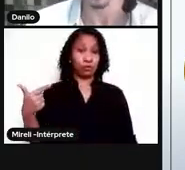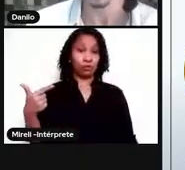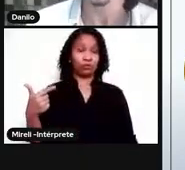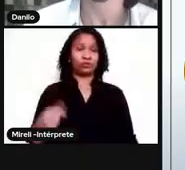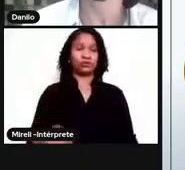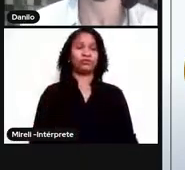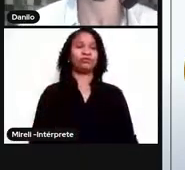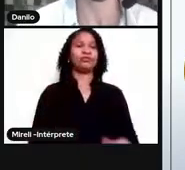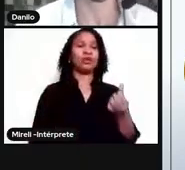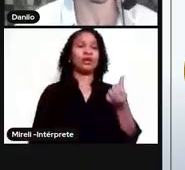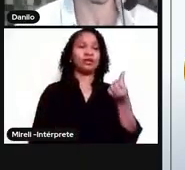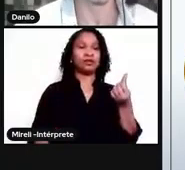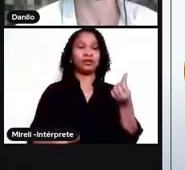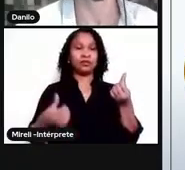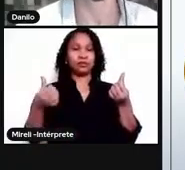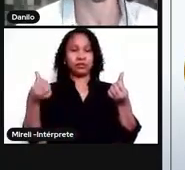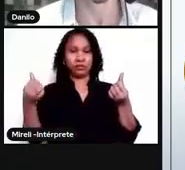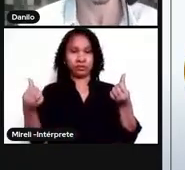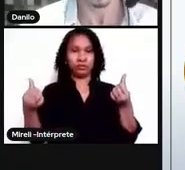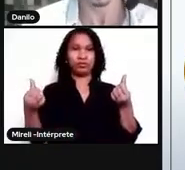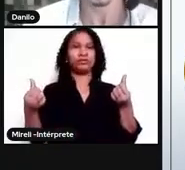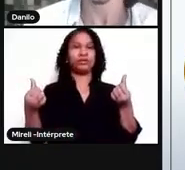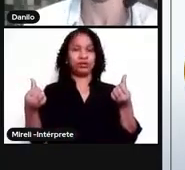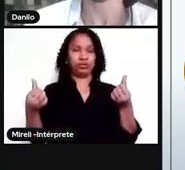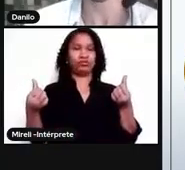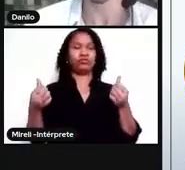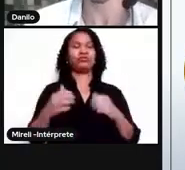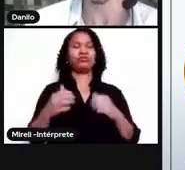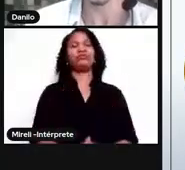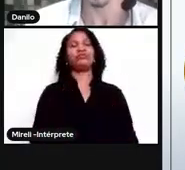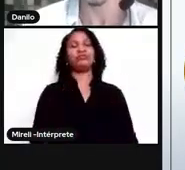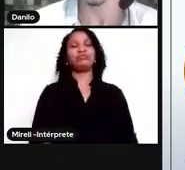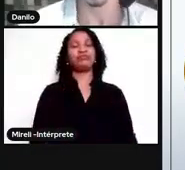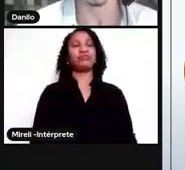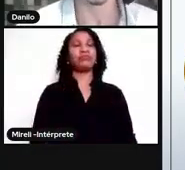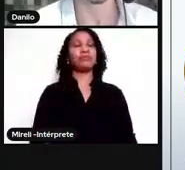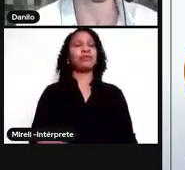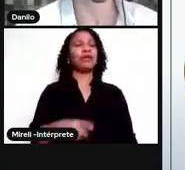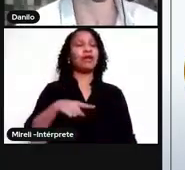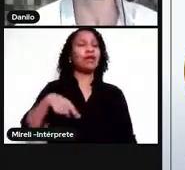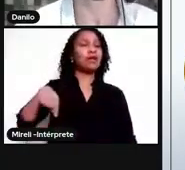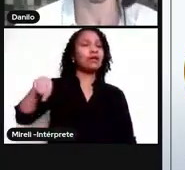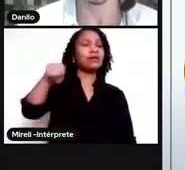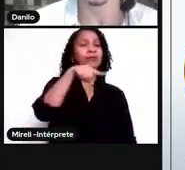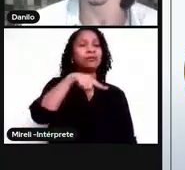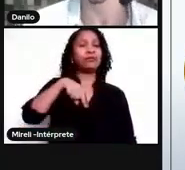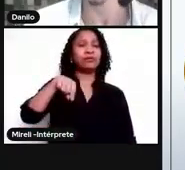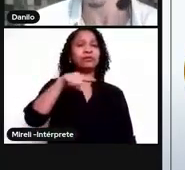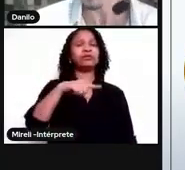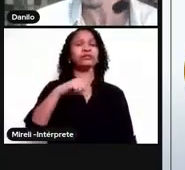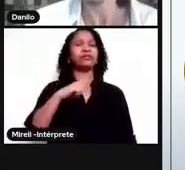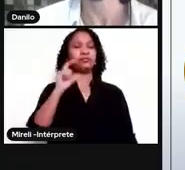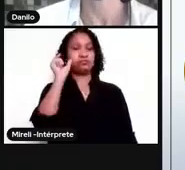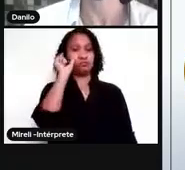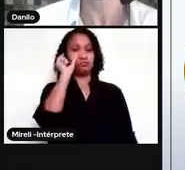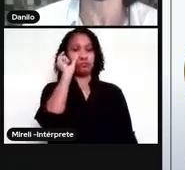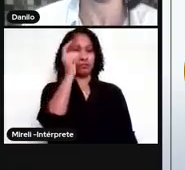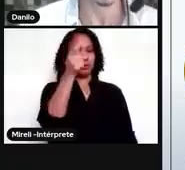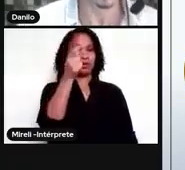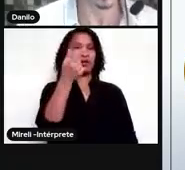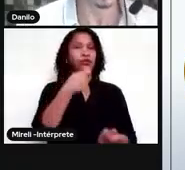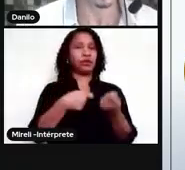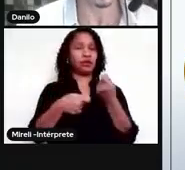cada ordem, 6 Hymenocetalis e 6 Pluriporalis. Dentre essas espécies, com algum interesse econômico,